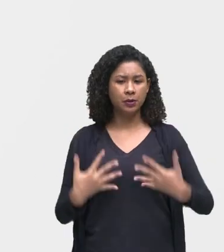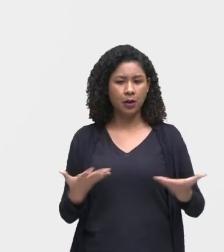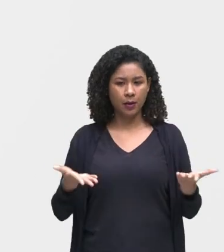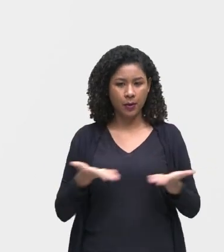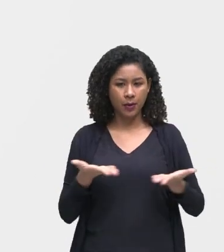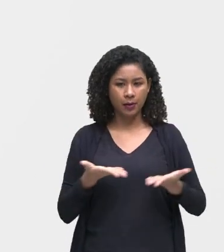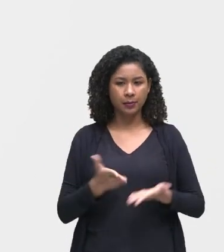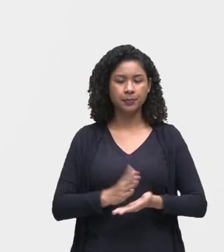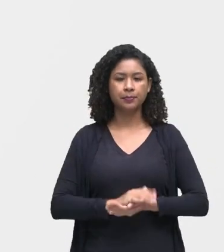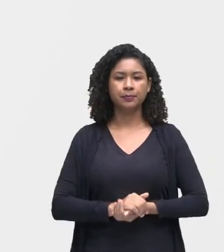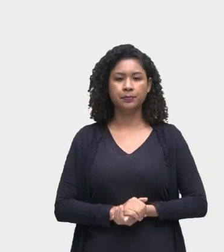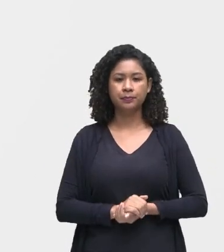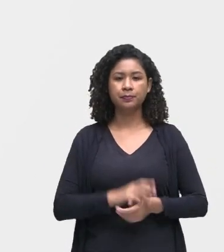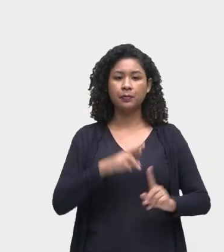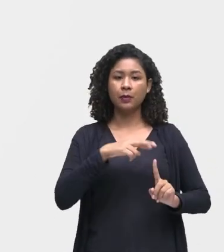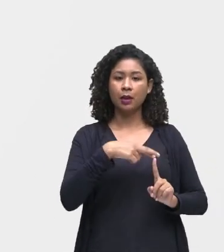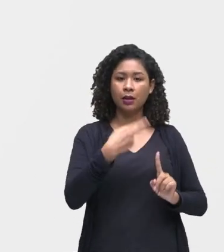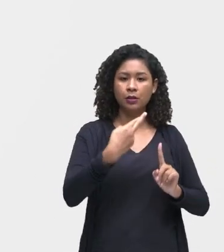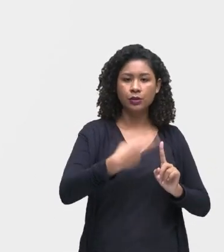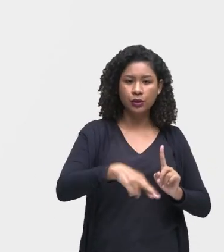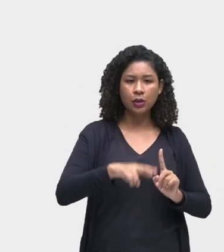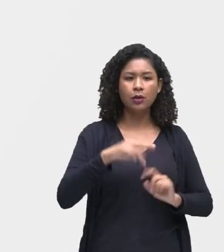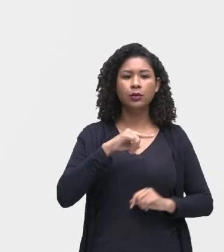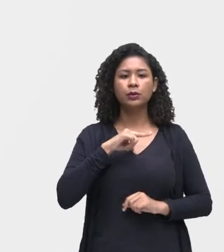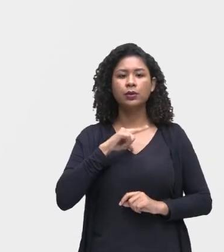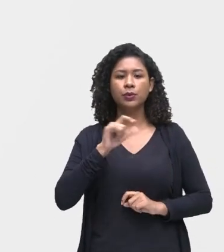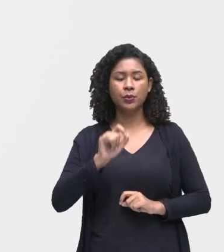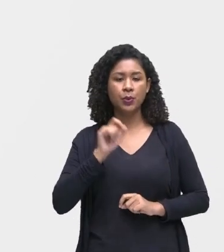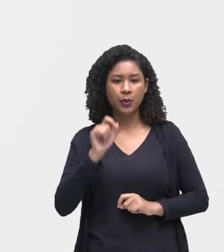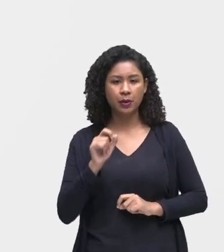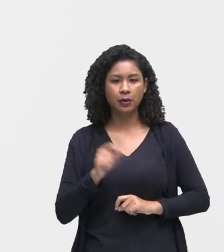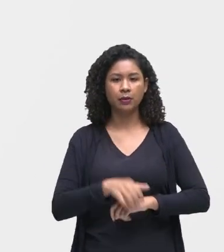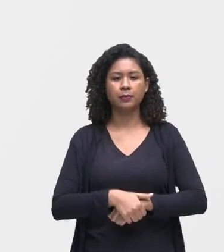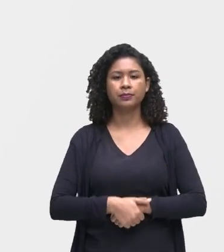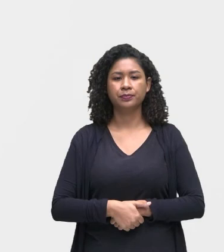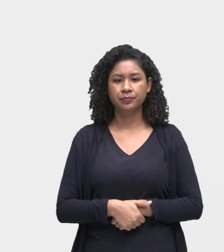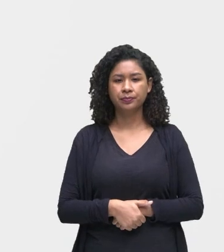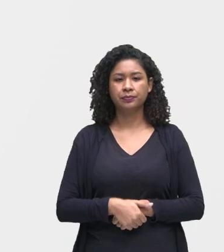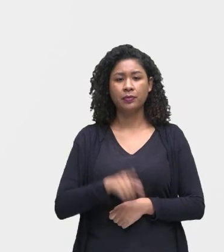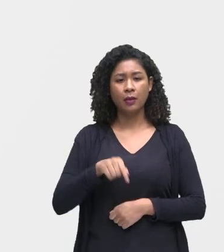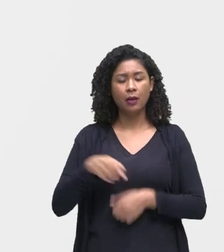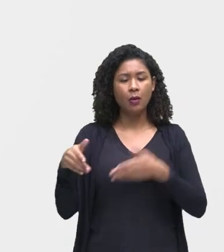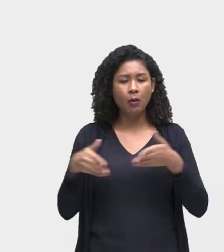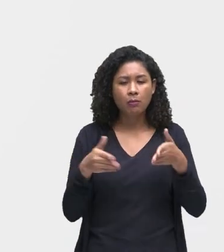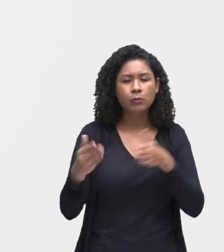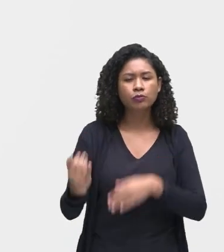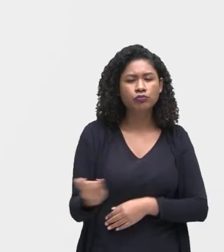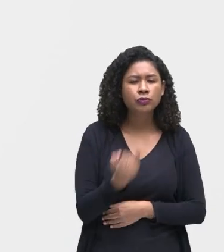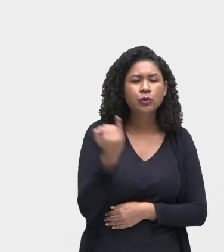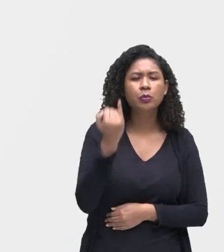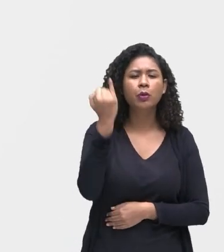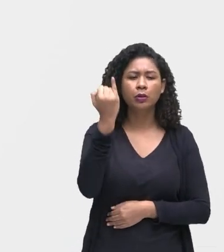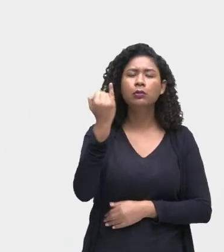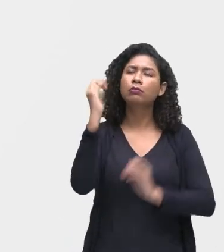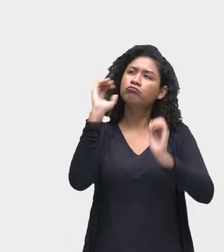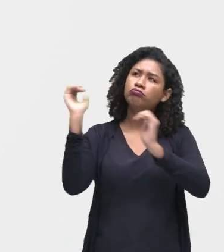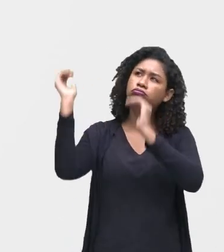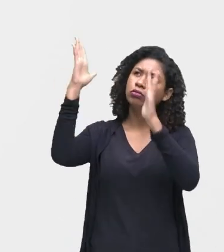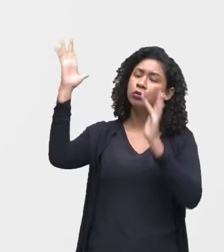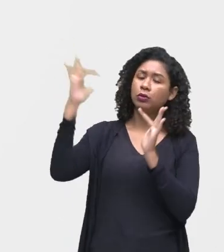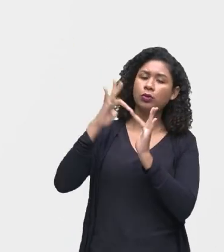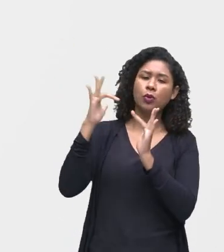têm a primazia de se apresentar como um importante caminho para a transcendência, tendo em vista o